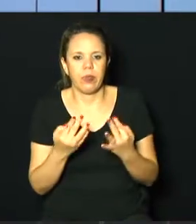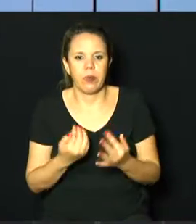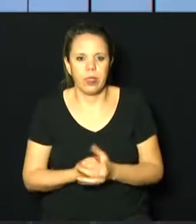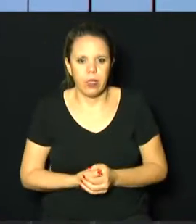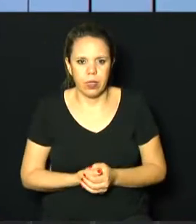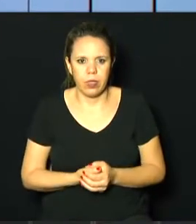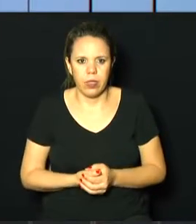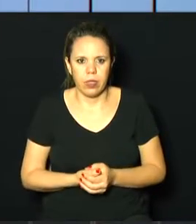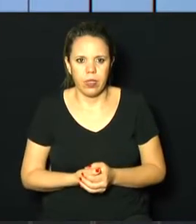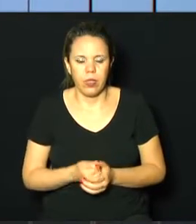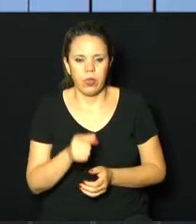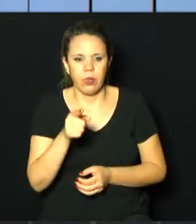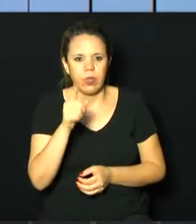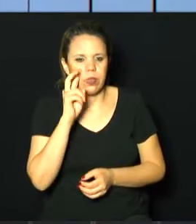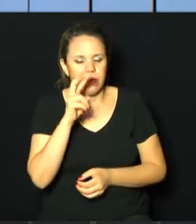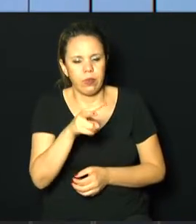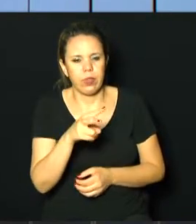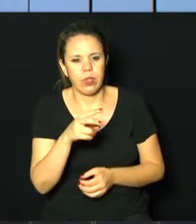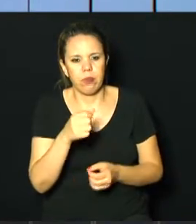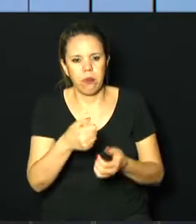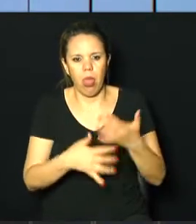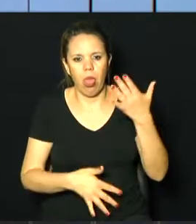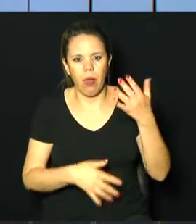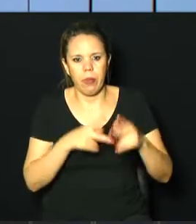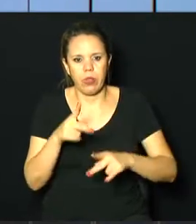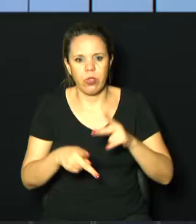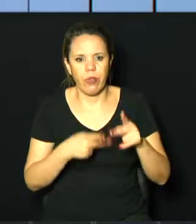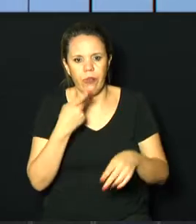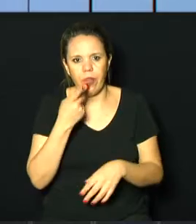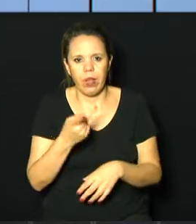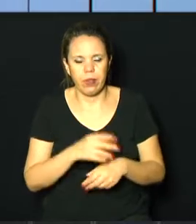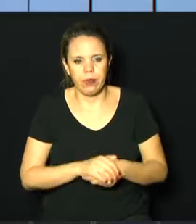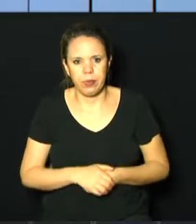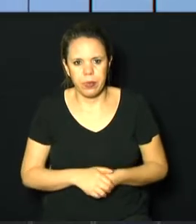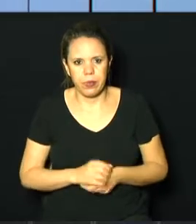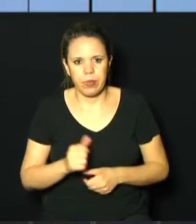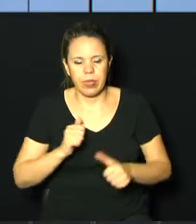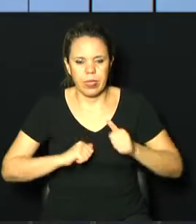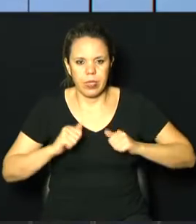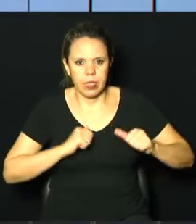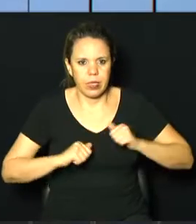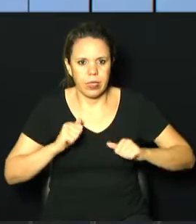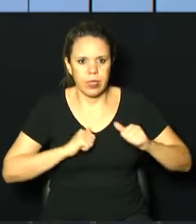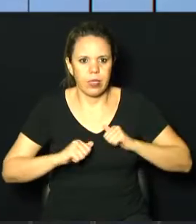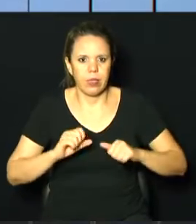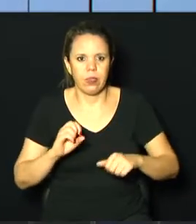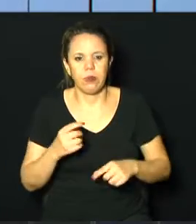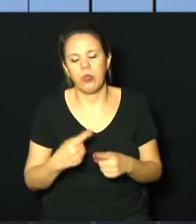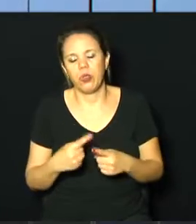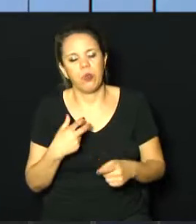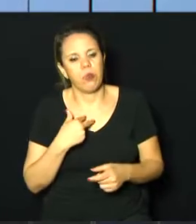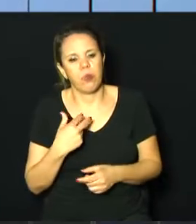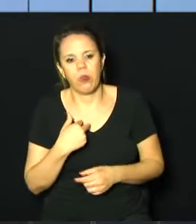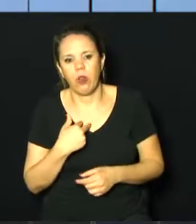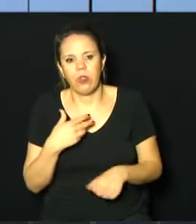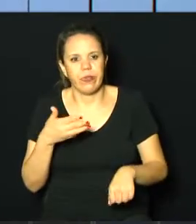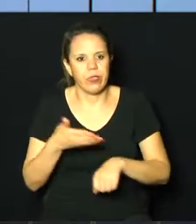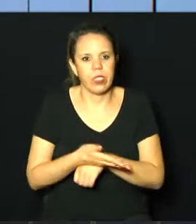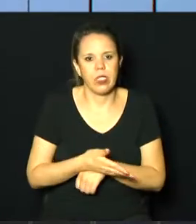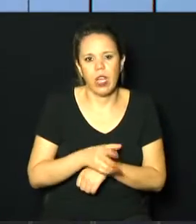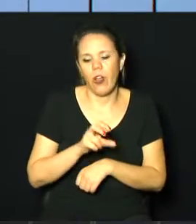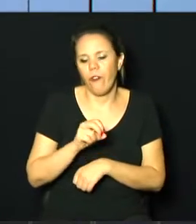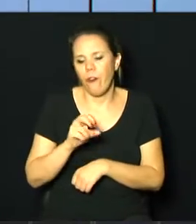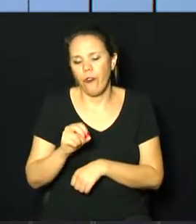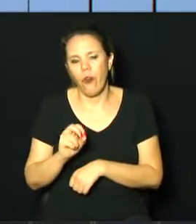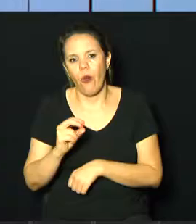família. Você ouviu relatos de pessoas assim que ficaram ou ansiosos, porque não pôde, por exemplo, visitar os